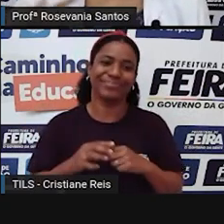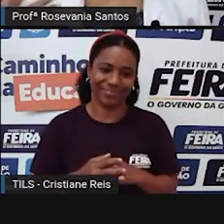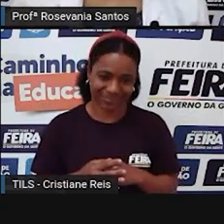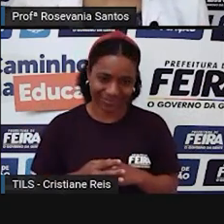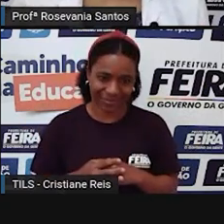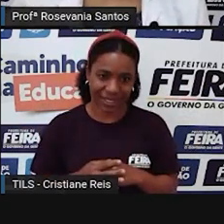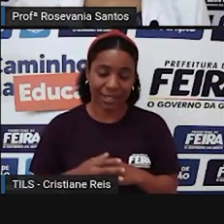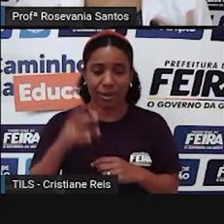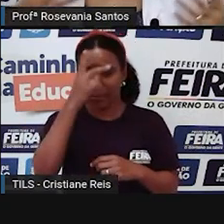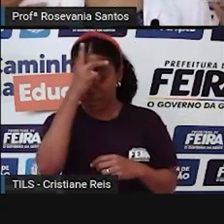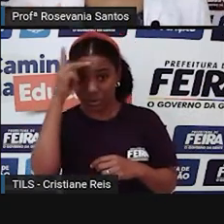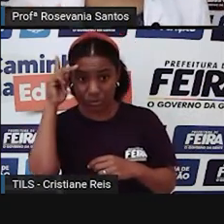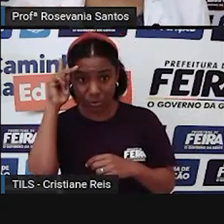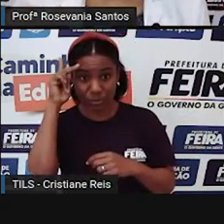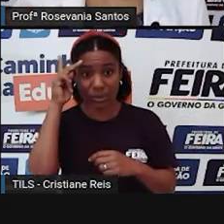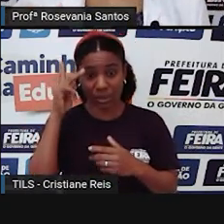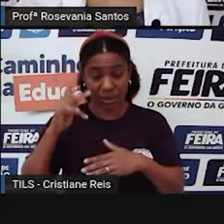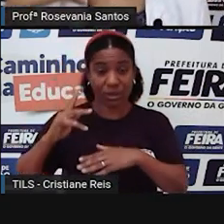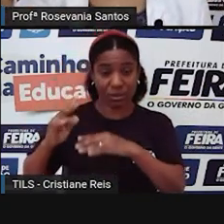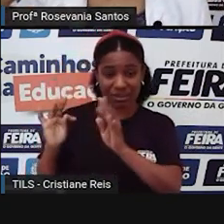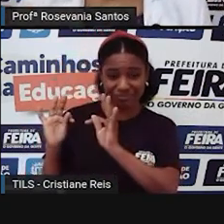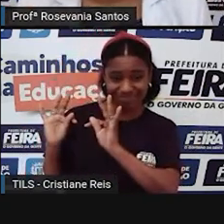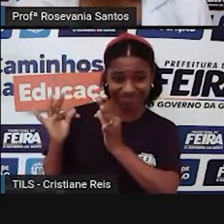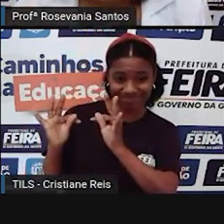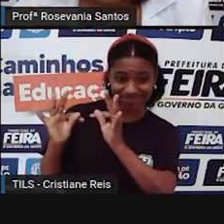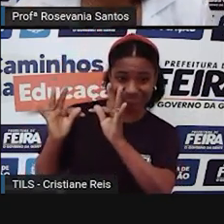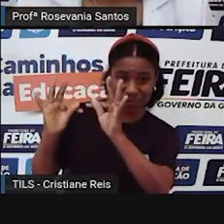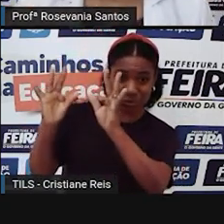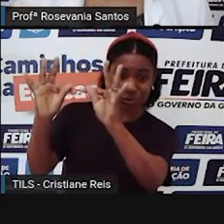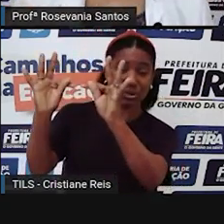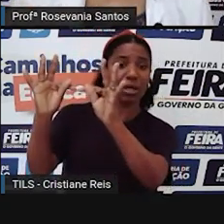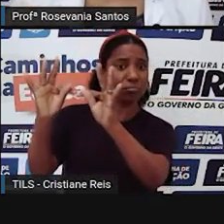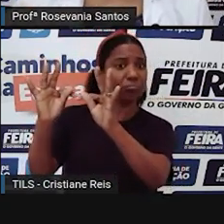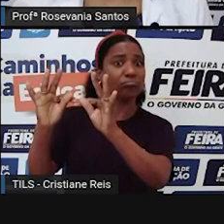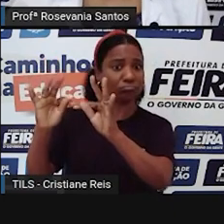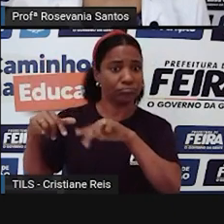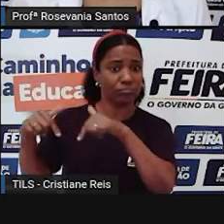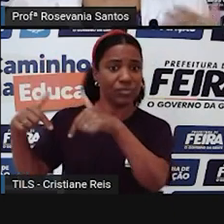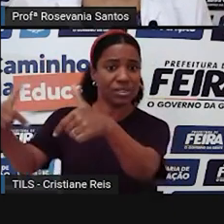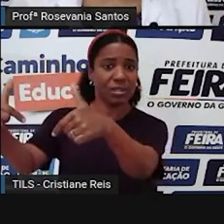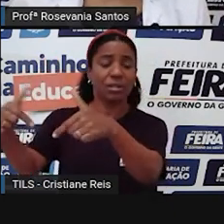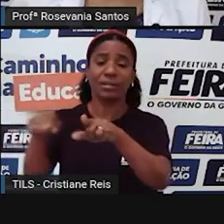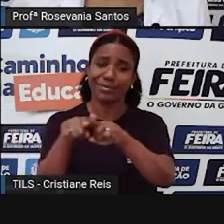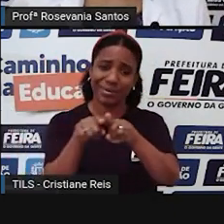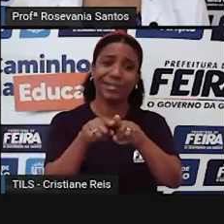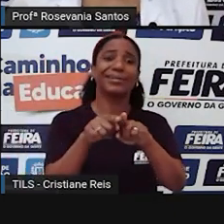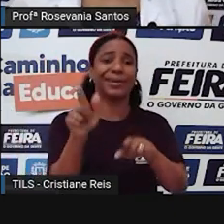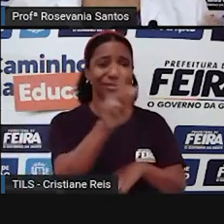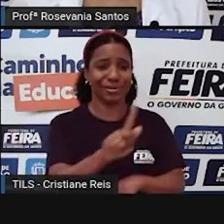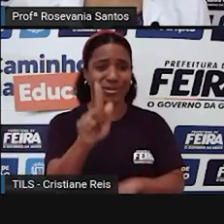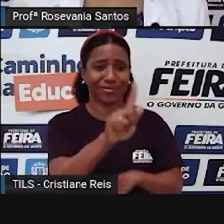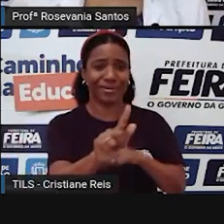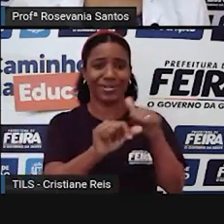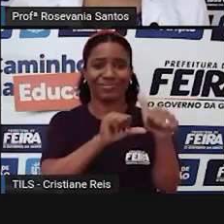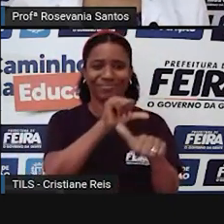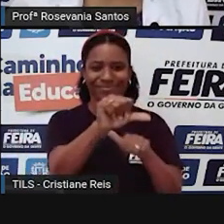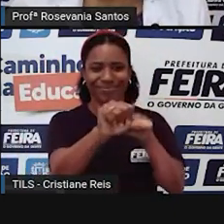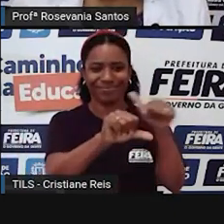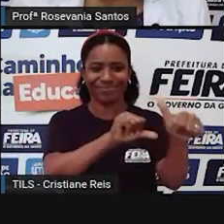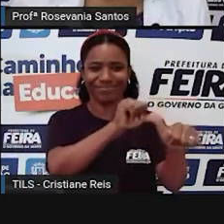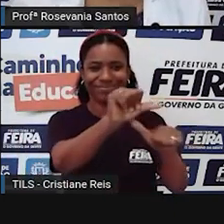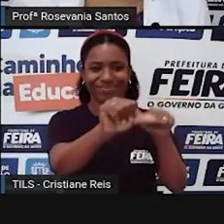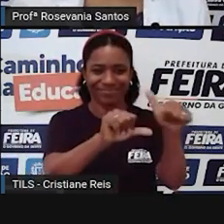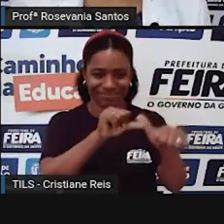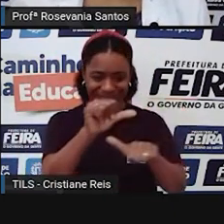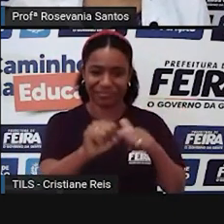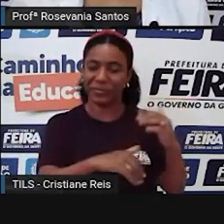suas novas técnicas, suas novas tecnologias, essa paisagem também ela vai alterando, e assim a gente vai modificando